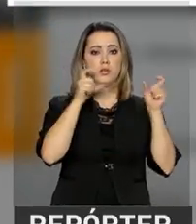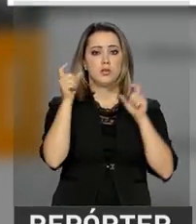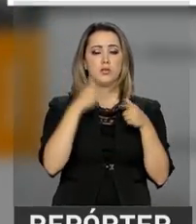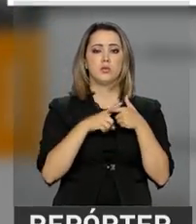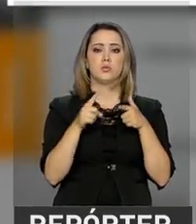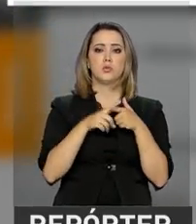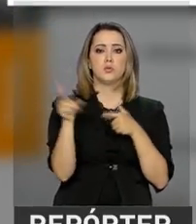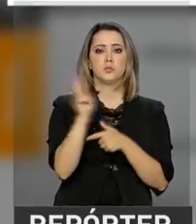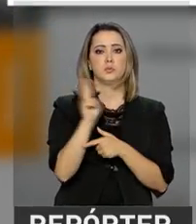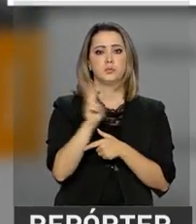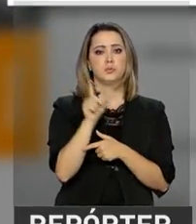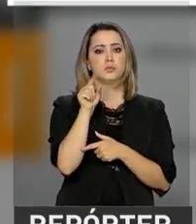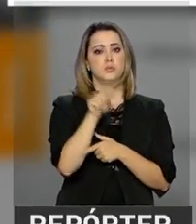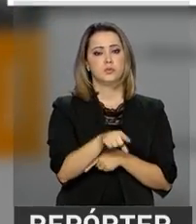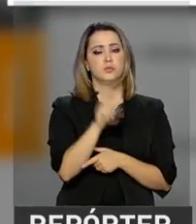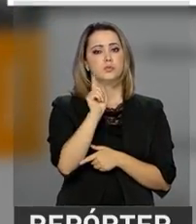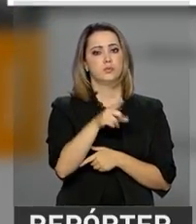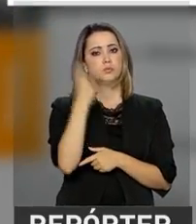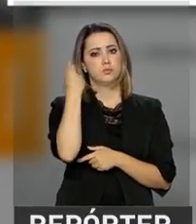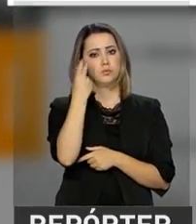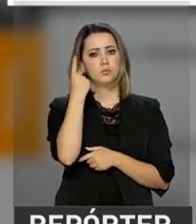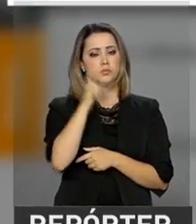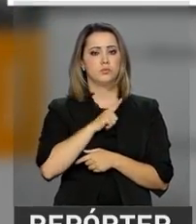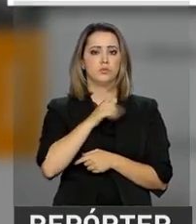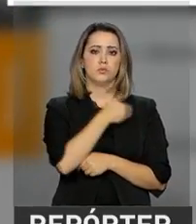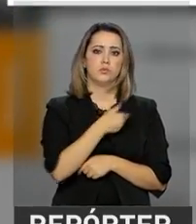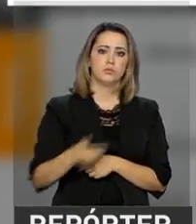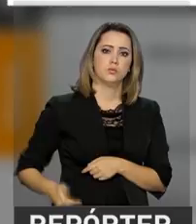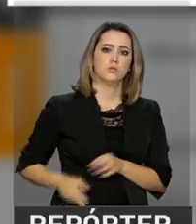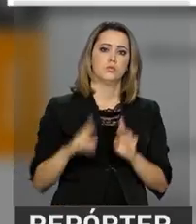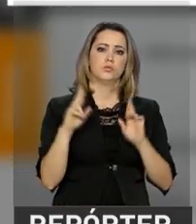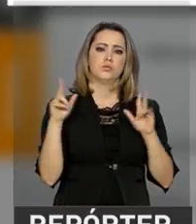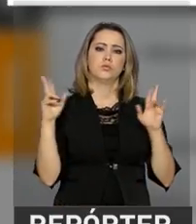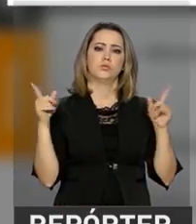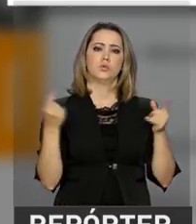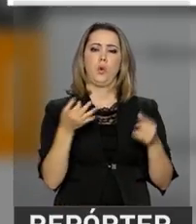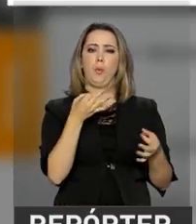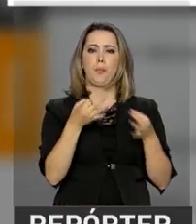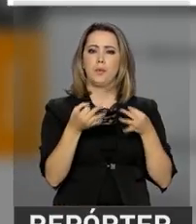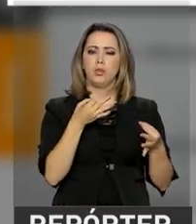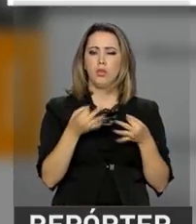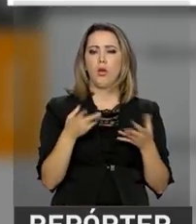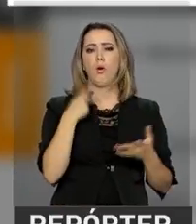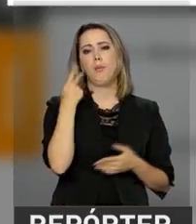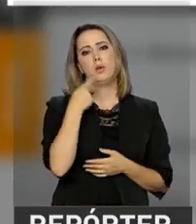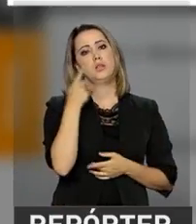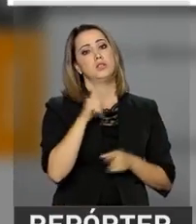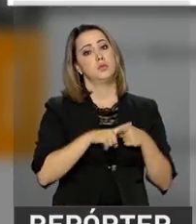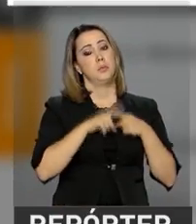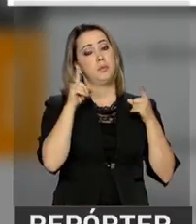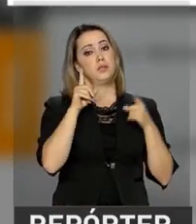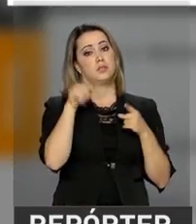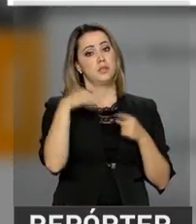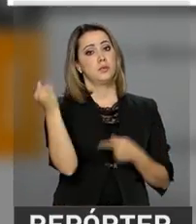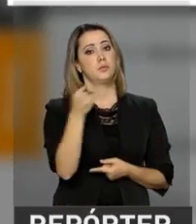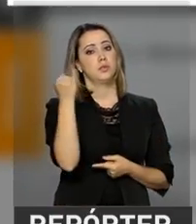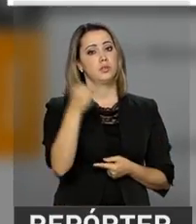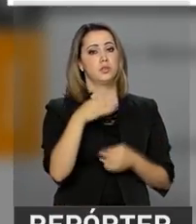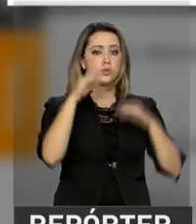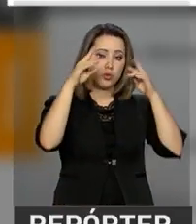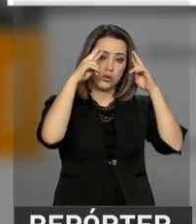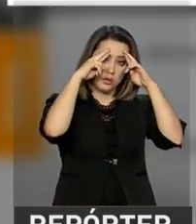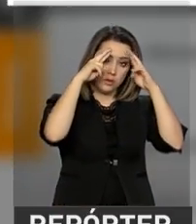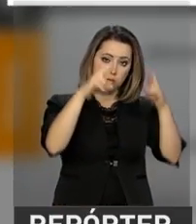a situação da Venezuela. Para ele, é natural que existam governos de diferentes inclinações políticas e que o fundamental é que